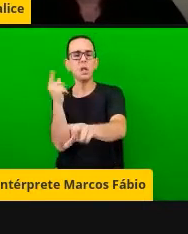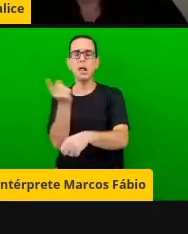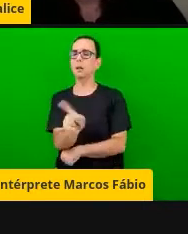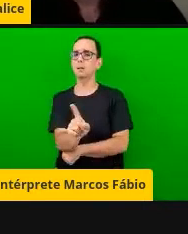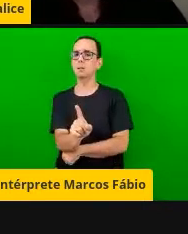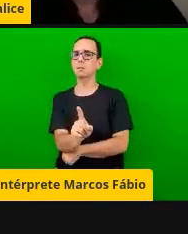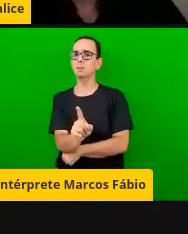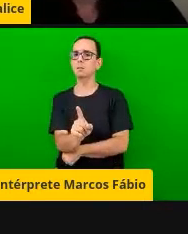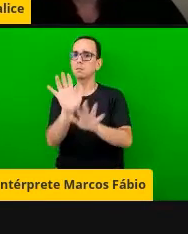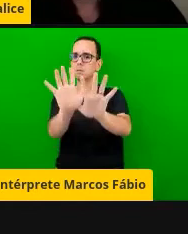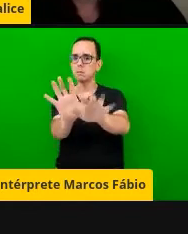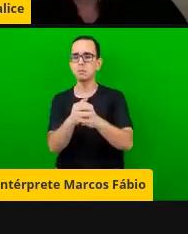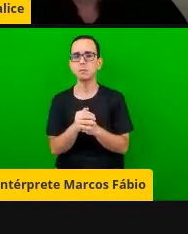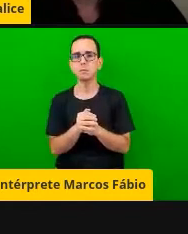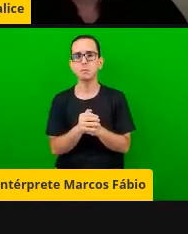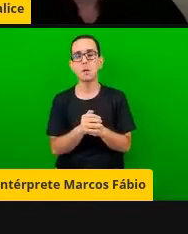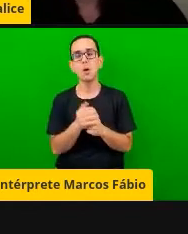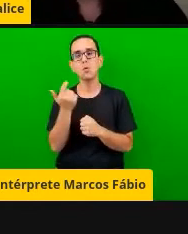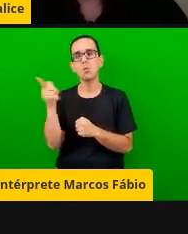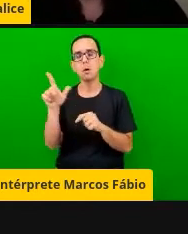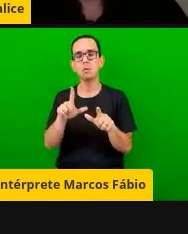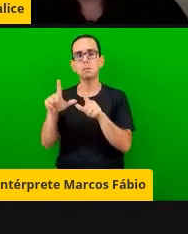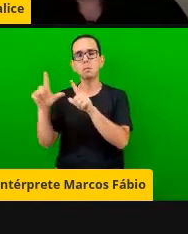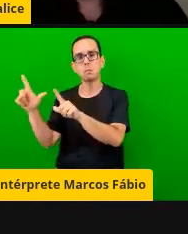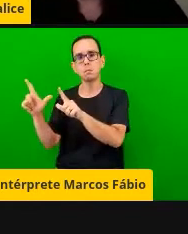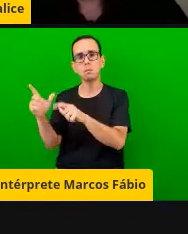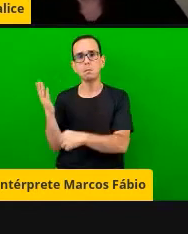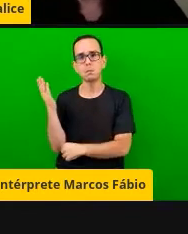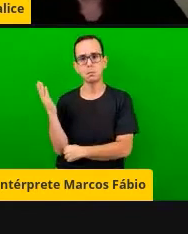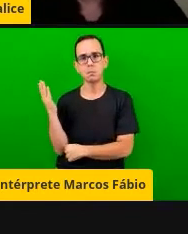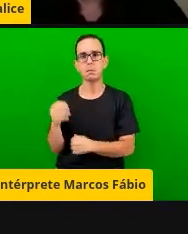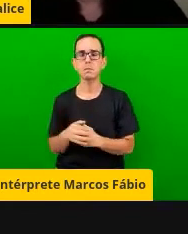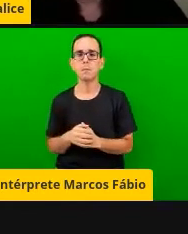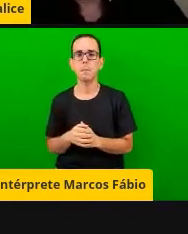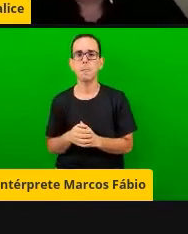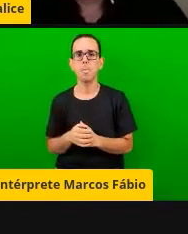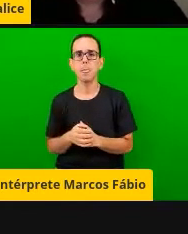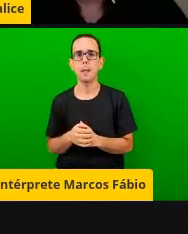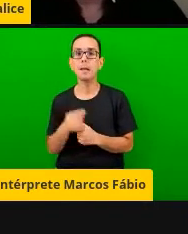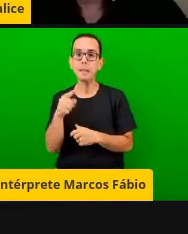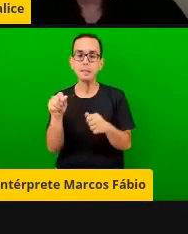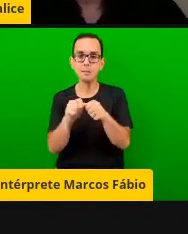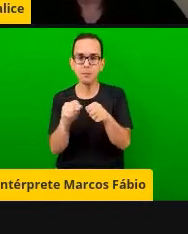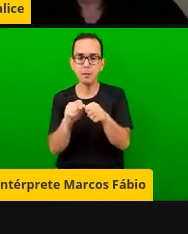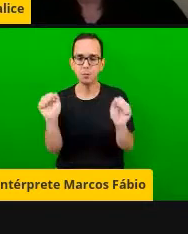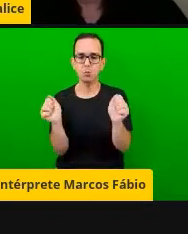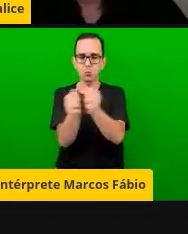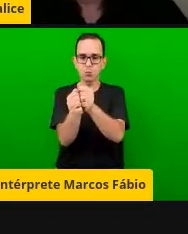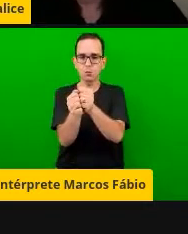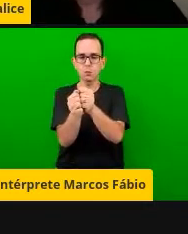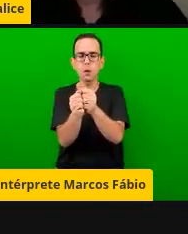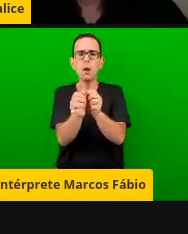Então, no próximo slide a gente vai observar que nessa construção coletiva, a gente organizou o